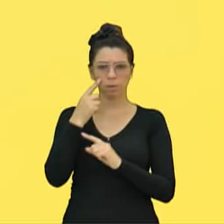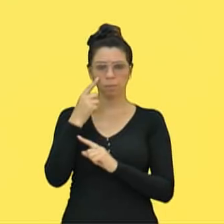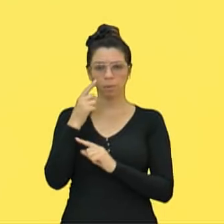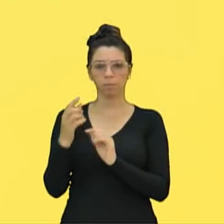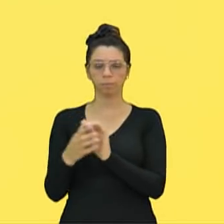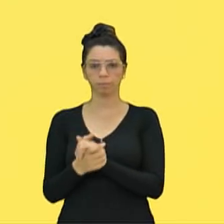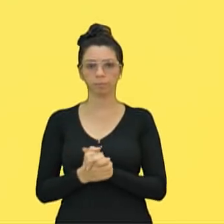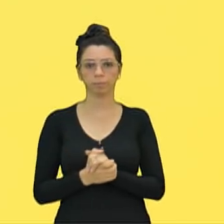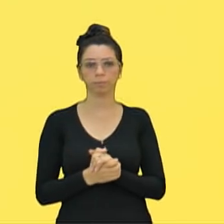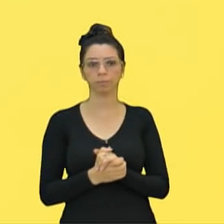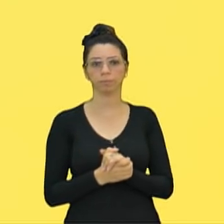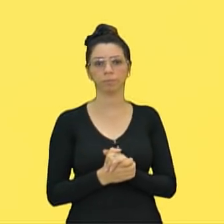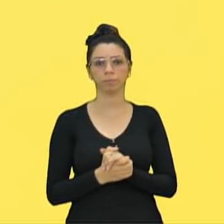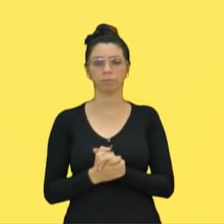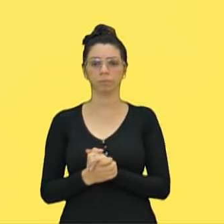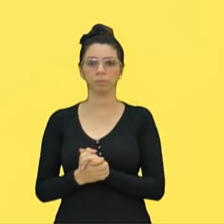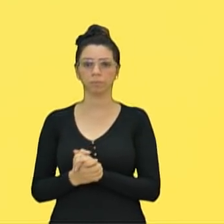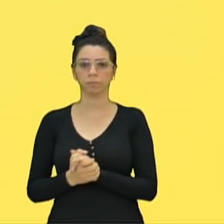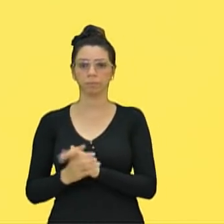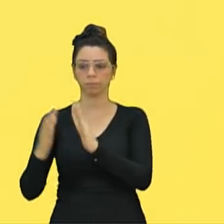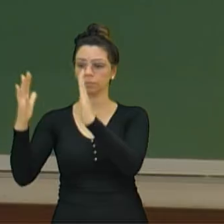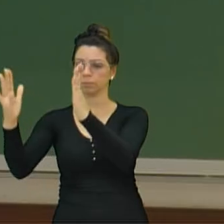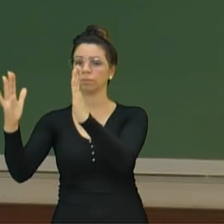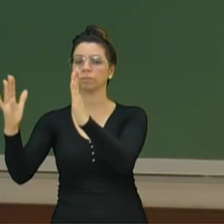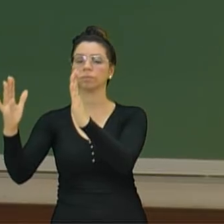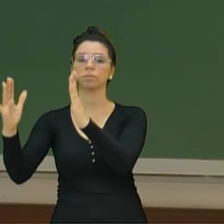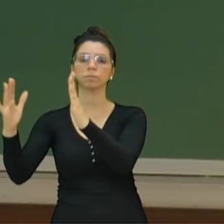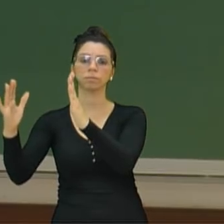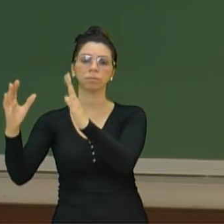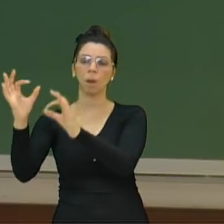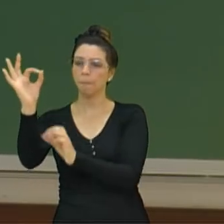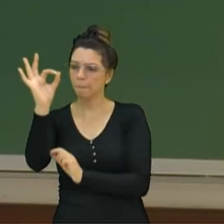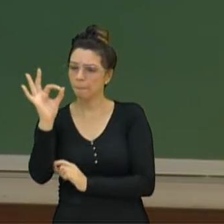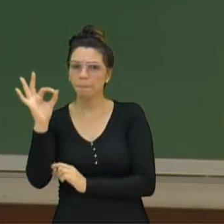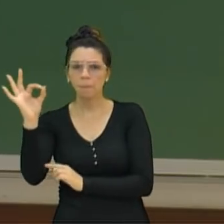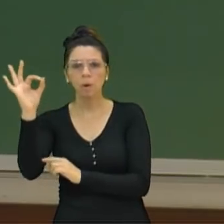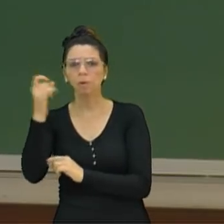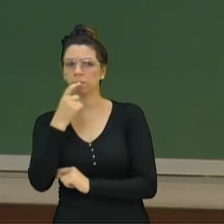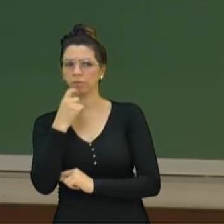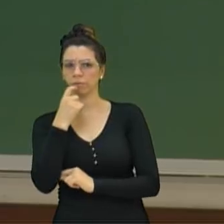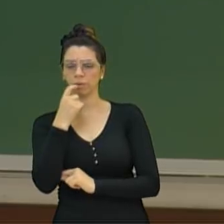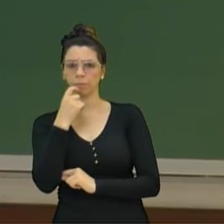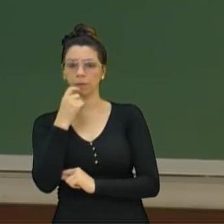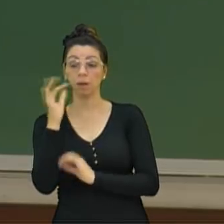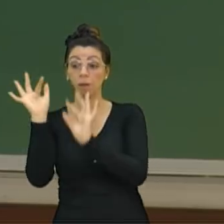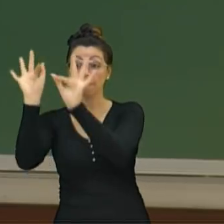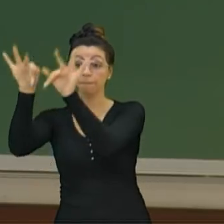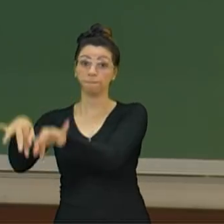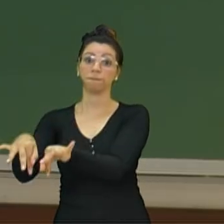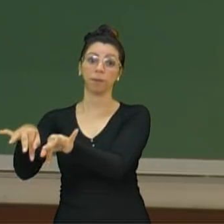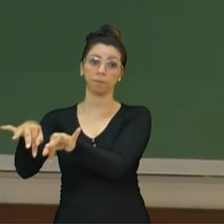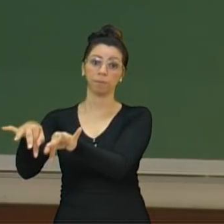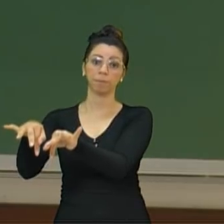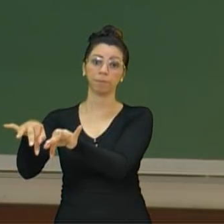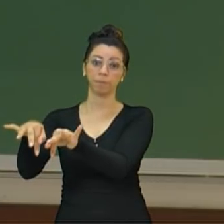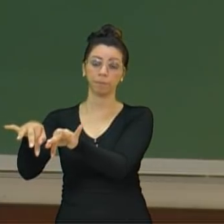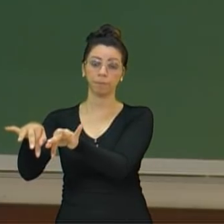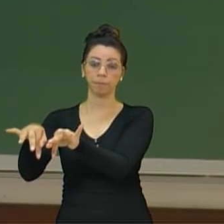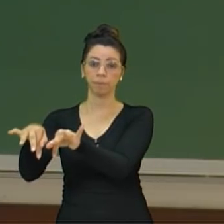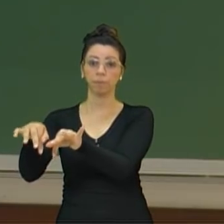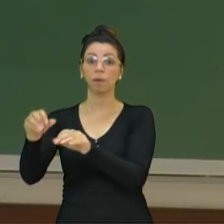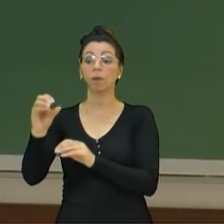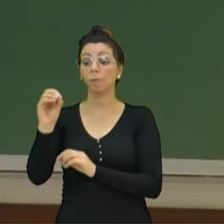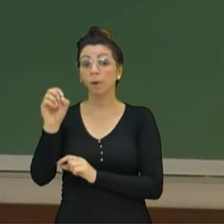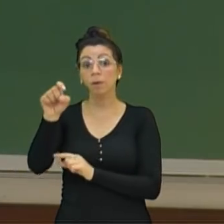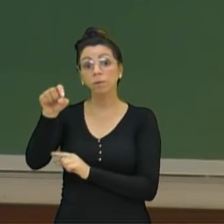esquerda, onde tem essas bolinhas vermelhinhas, é a finalização, é o axônio do